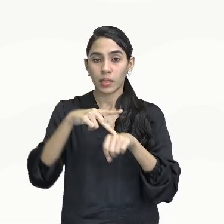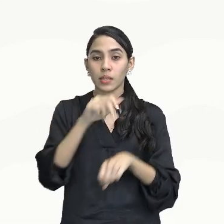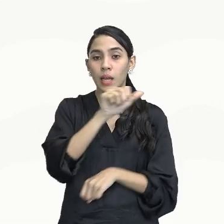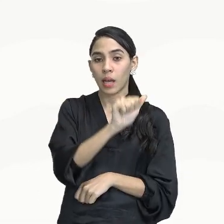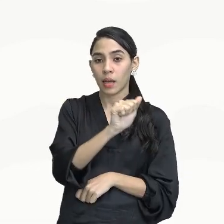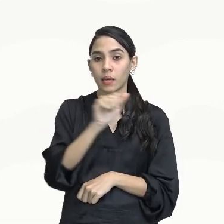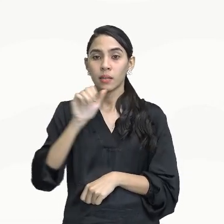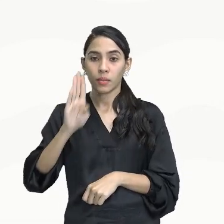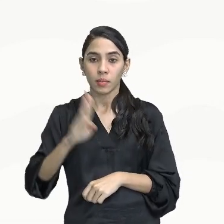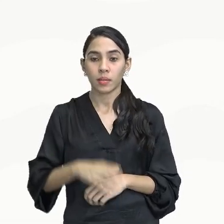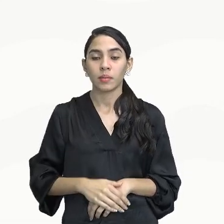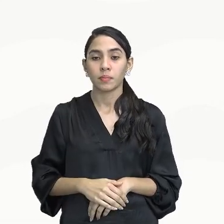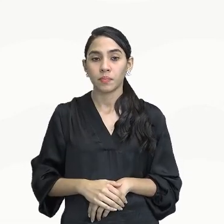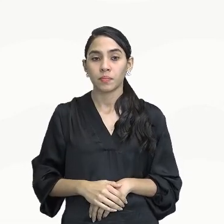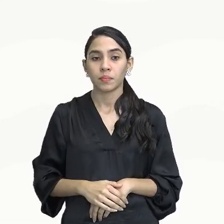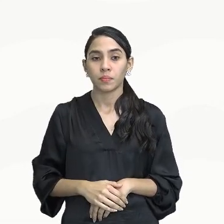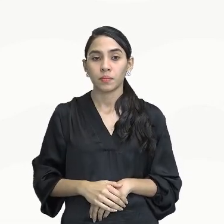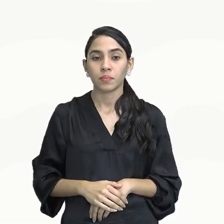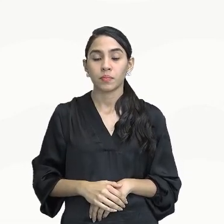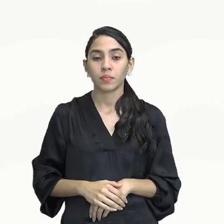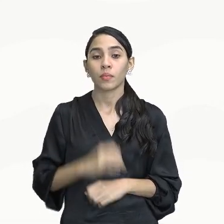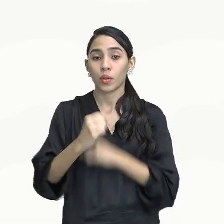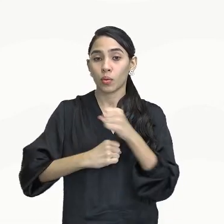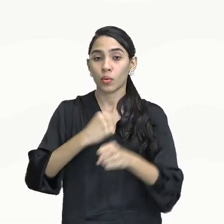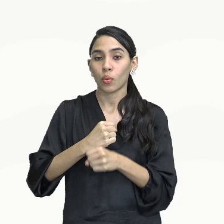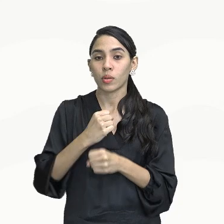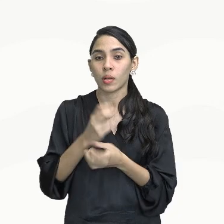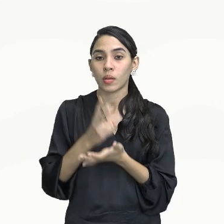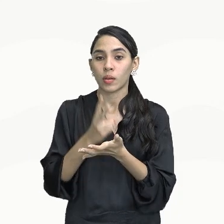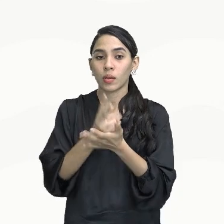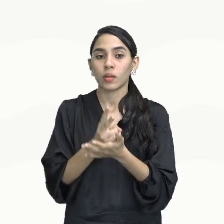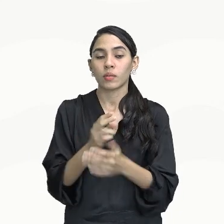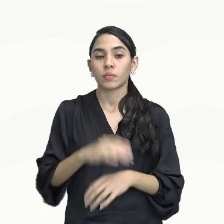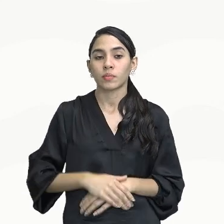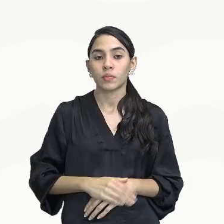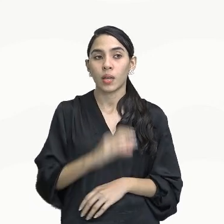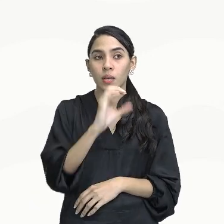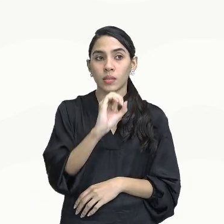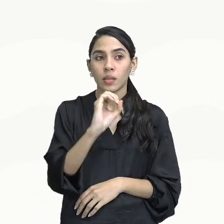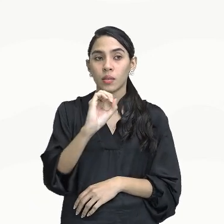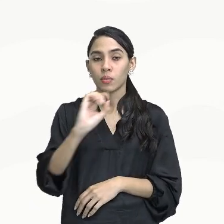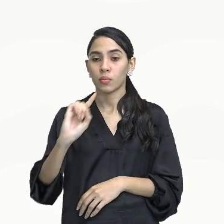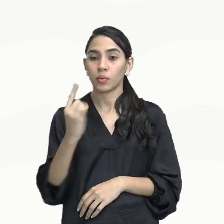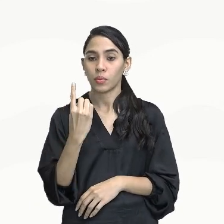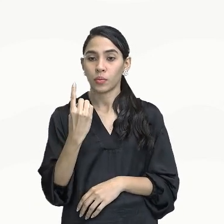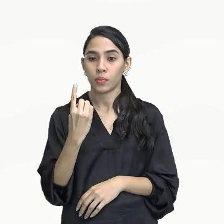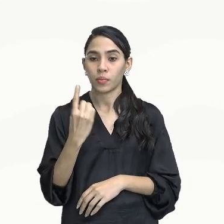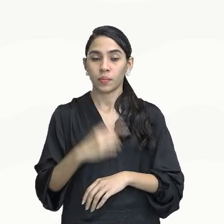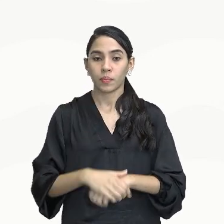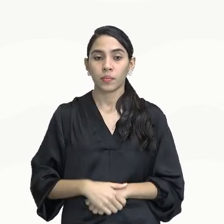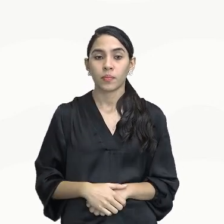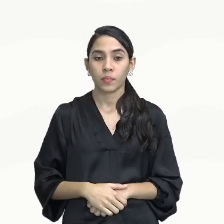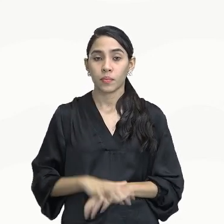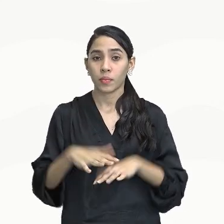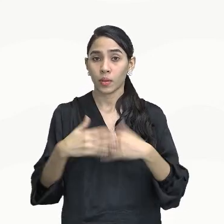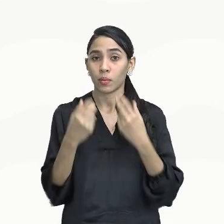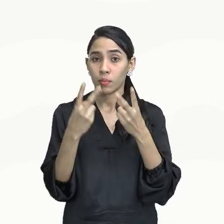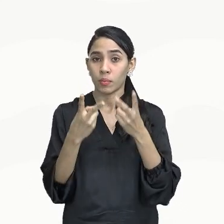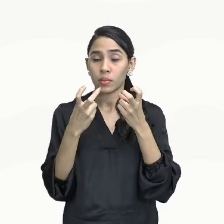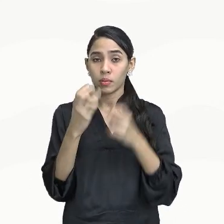B, em bilhões de dólares, em 2 anos consecutivos que chamaremos de 0 e 1. Então, olha